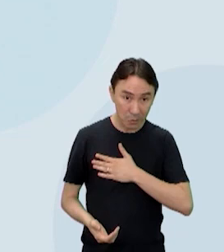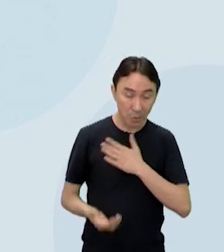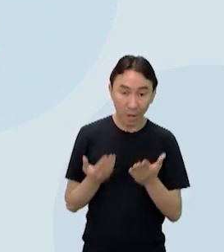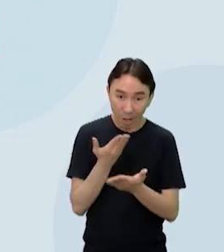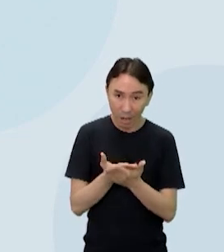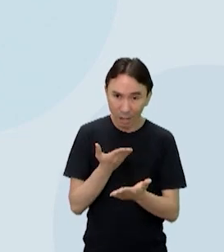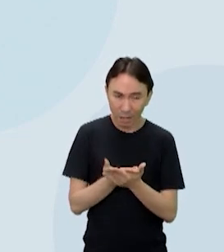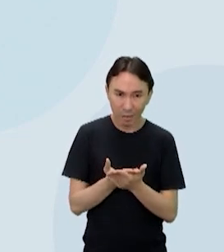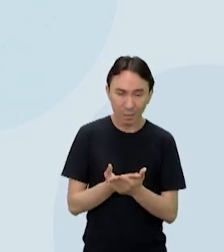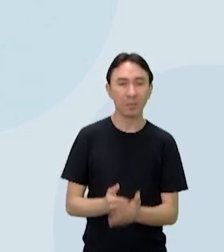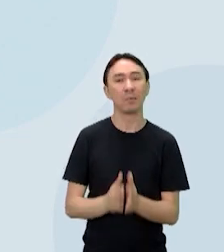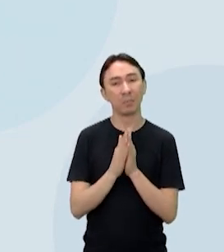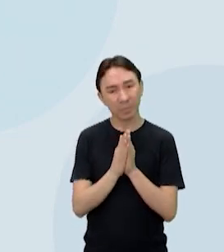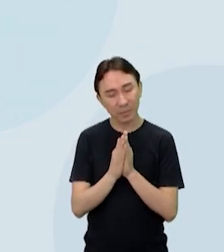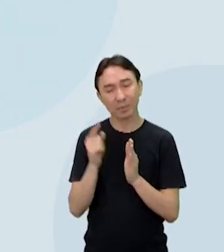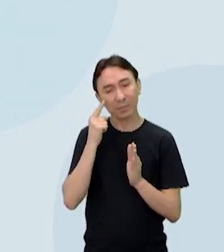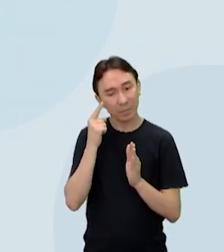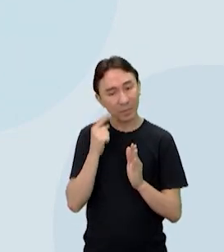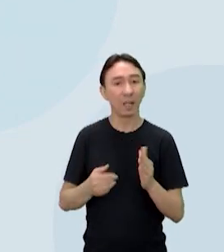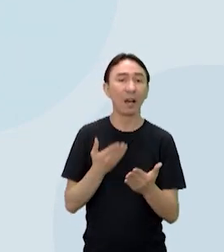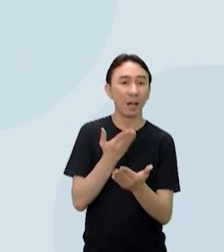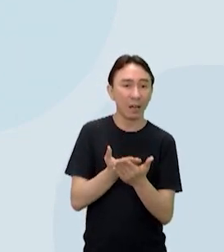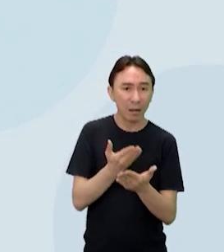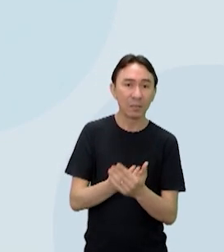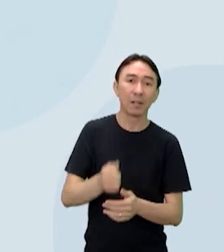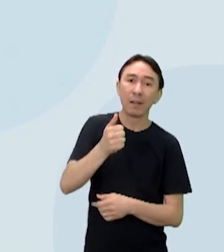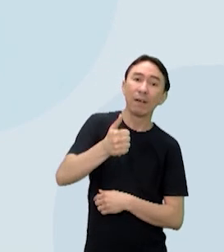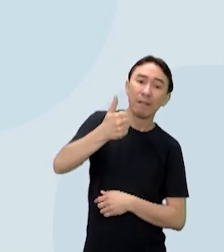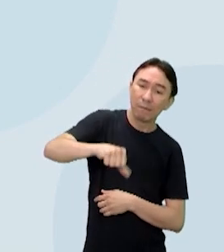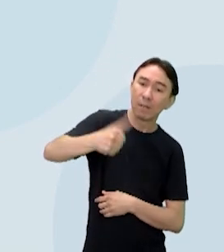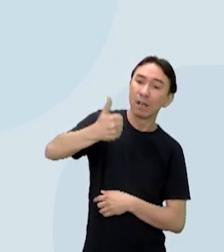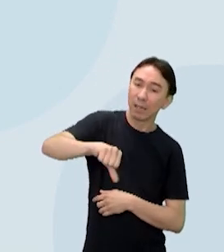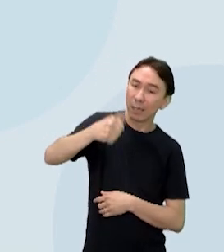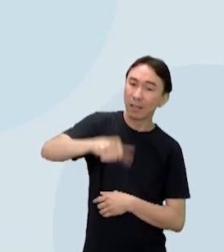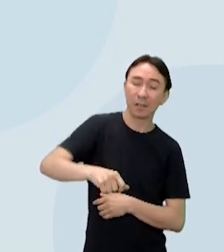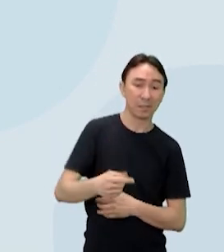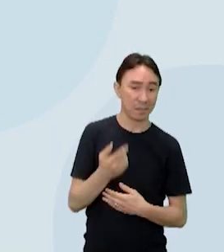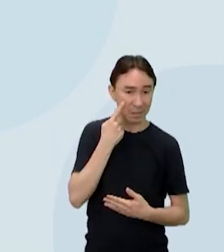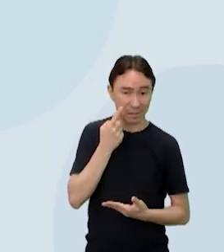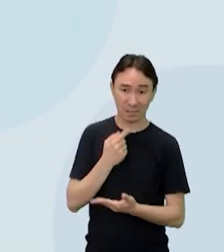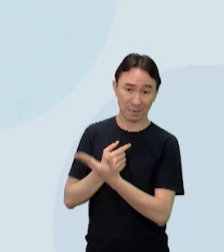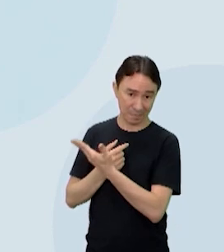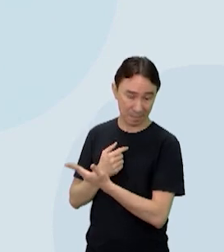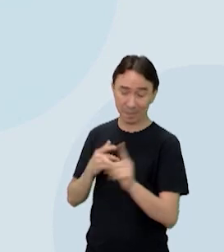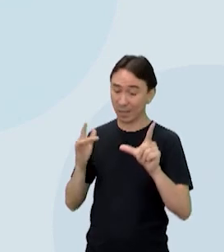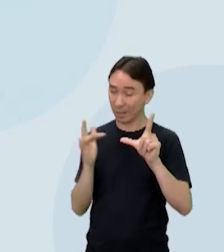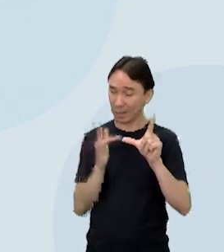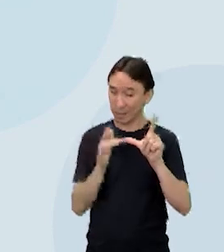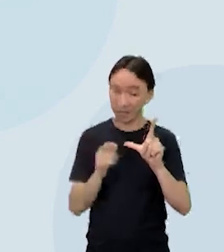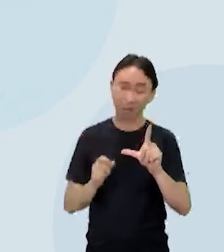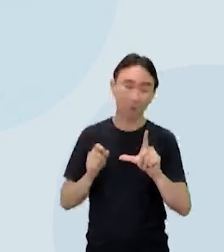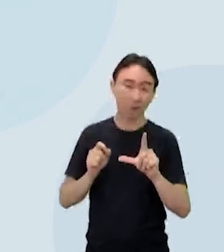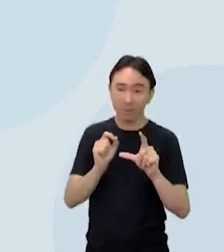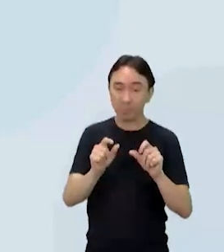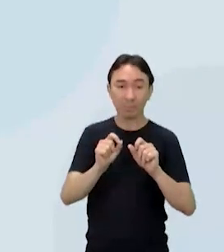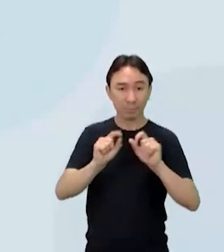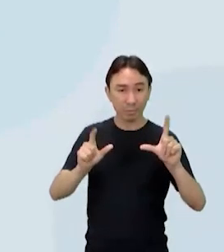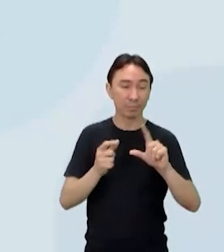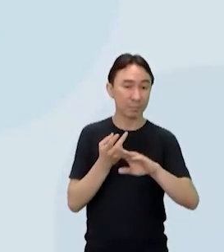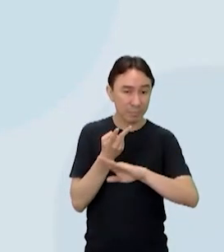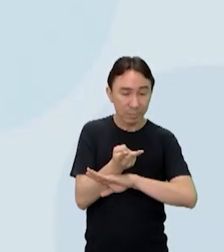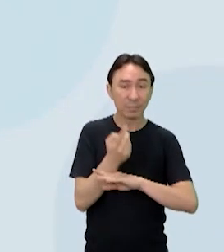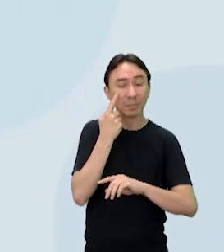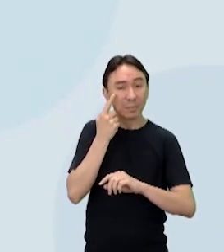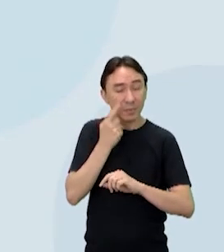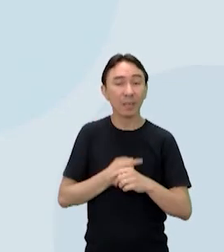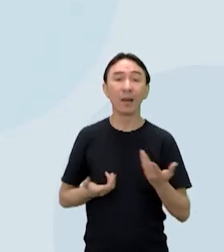nossa aula, faça aí a avaliação da nossa aula de hoje. Conta aí pra gente o que você achou da nossa aula que você